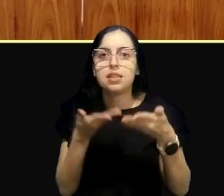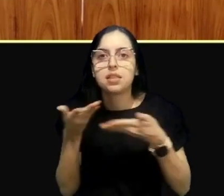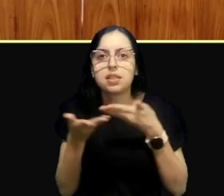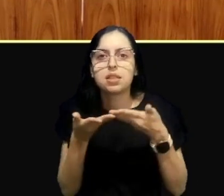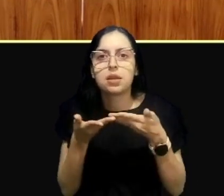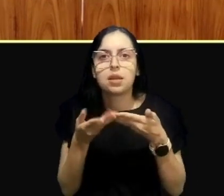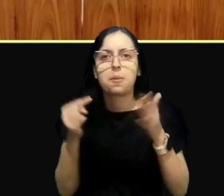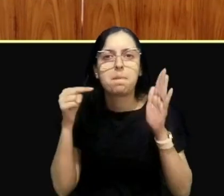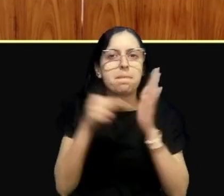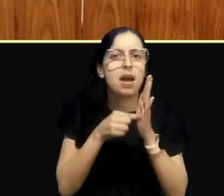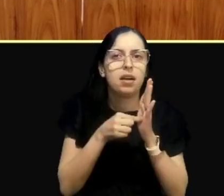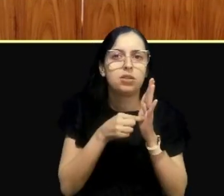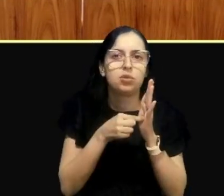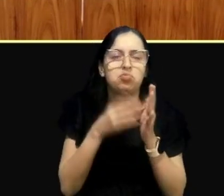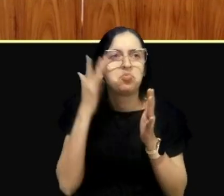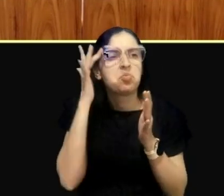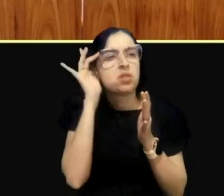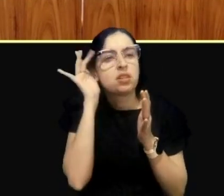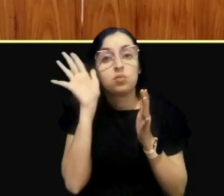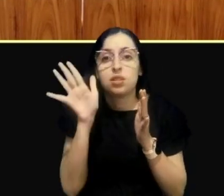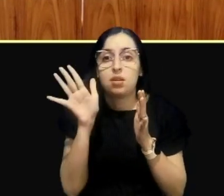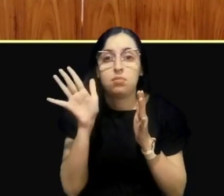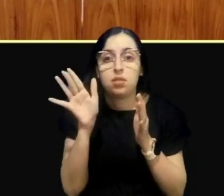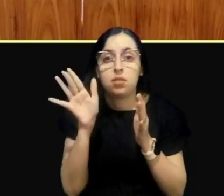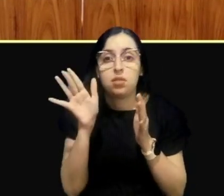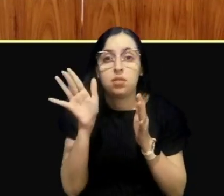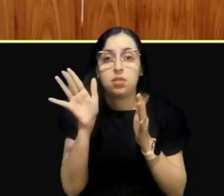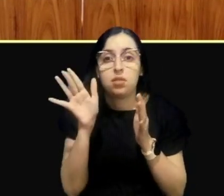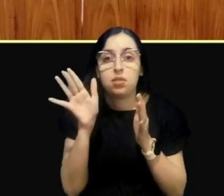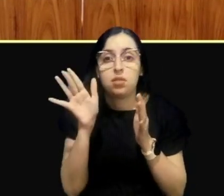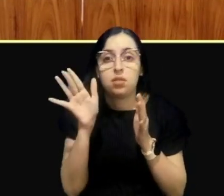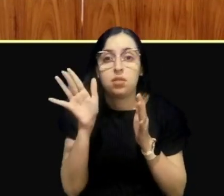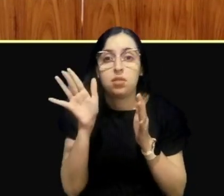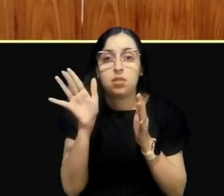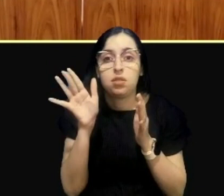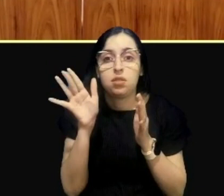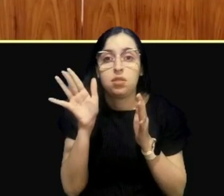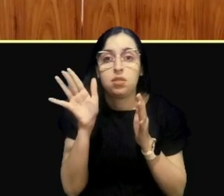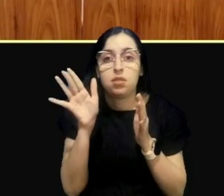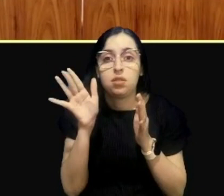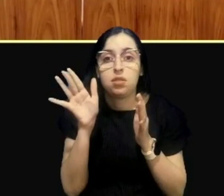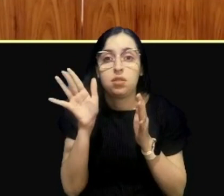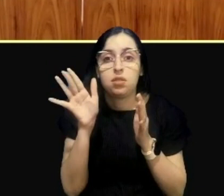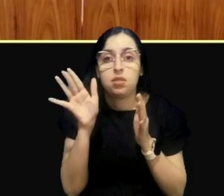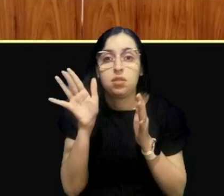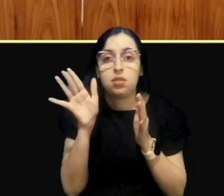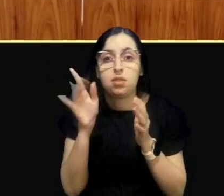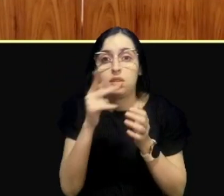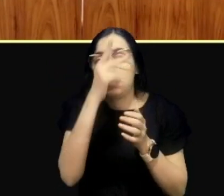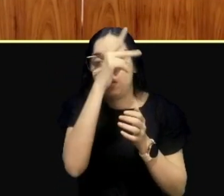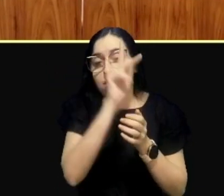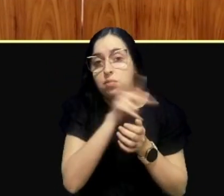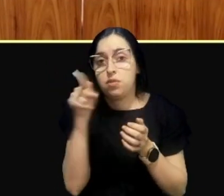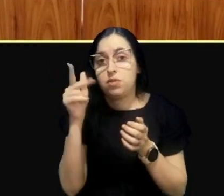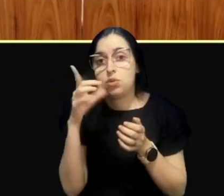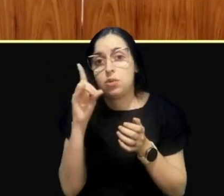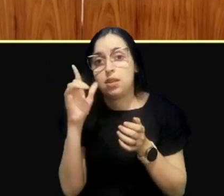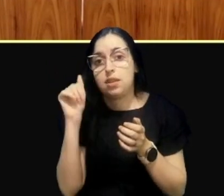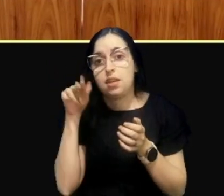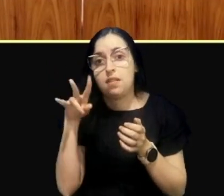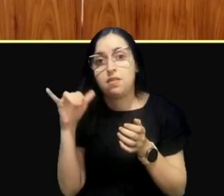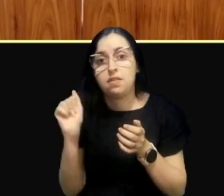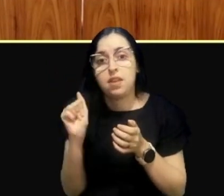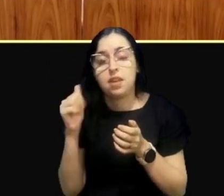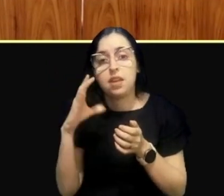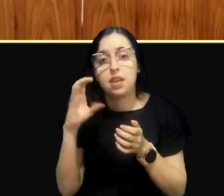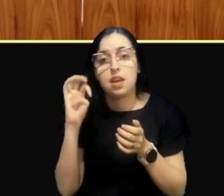esse impacto, e eu não sabia, professor Davi, A desembargadora Inês Virgínia abaixa a cabeça e lê um papel. professora Kátia,